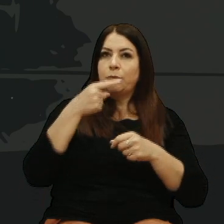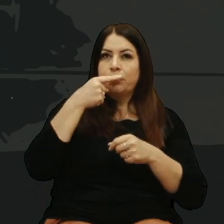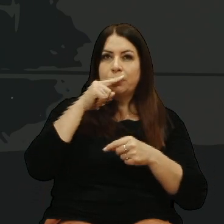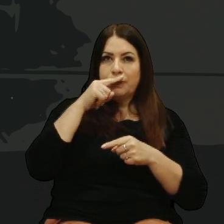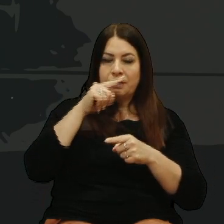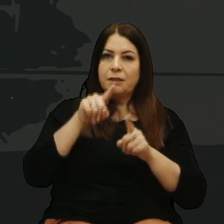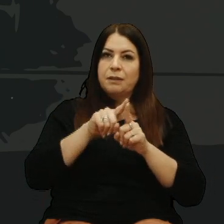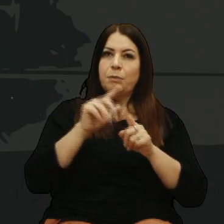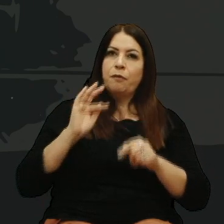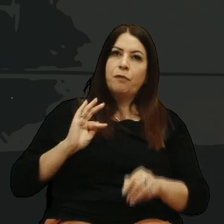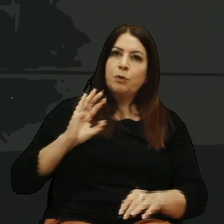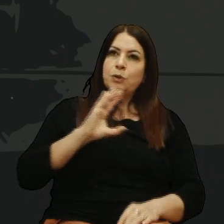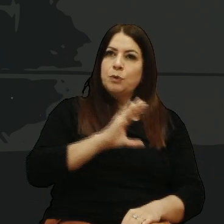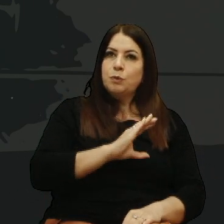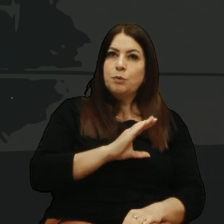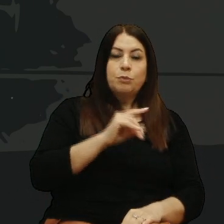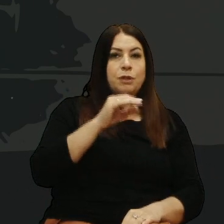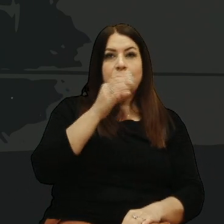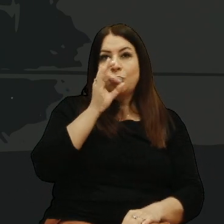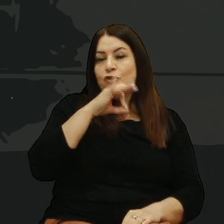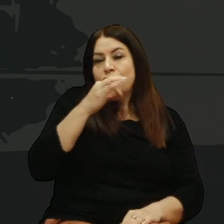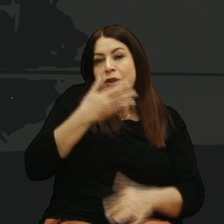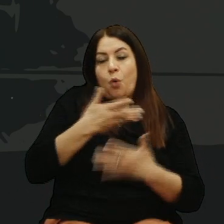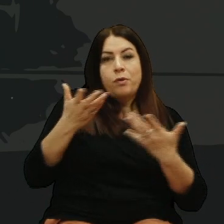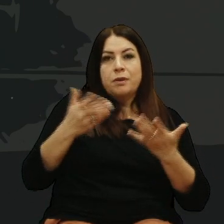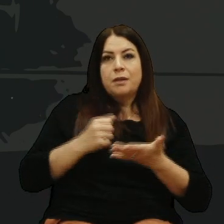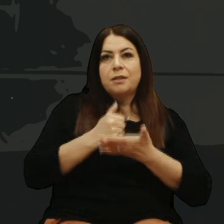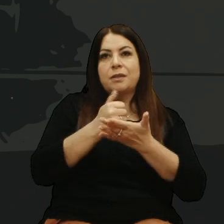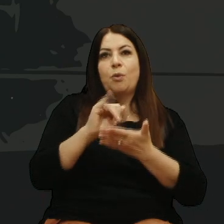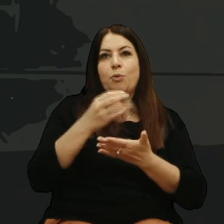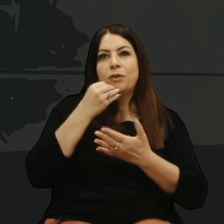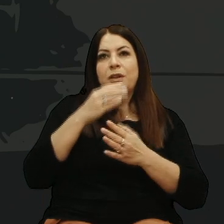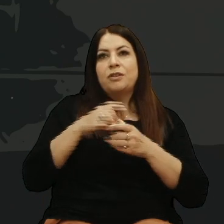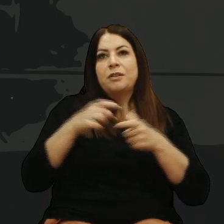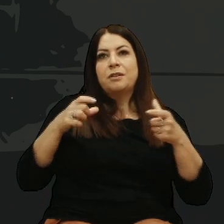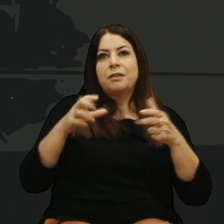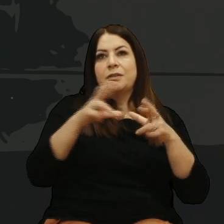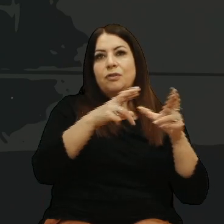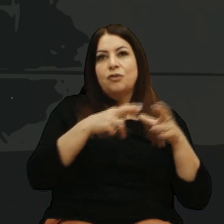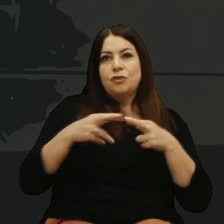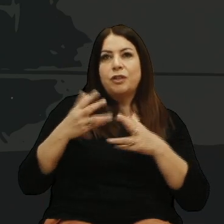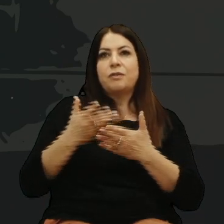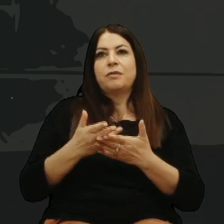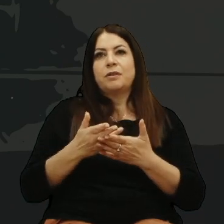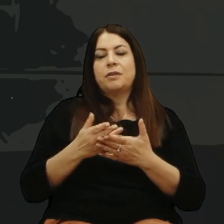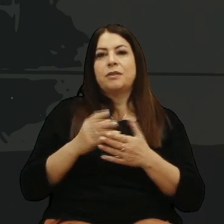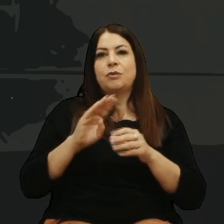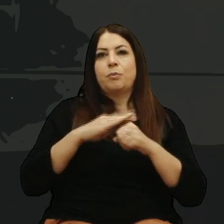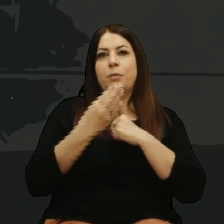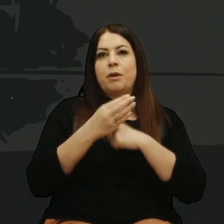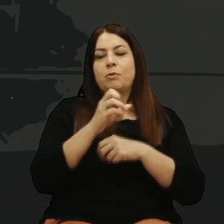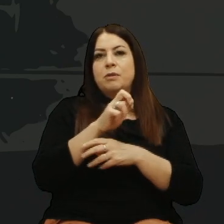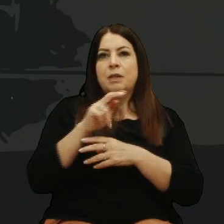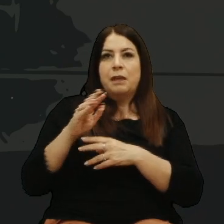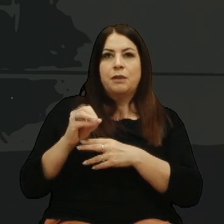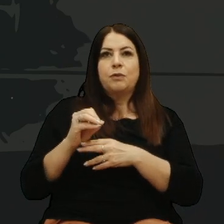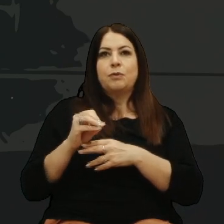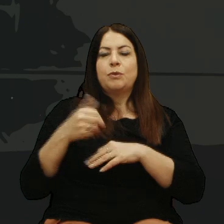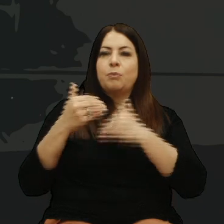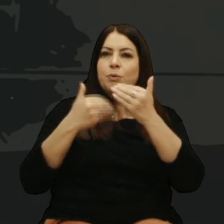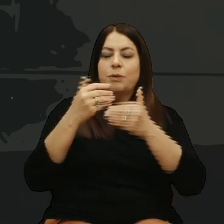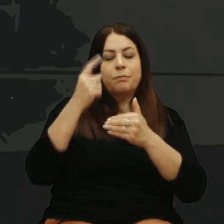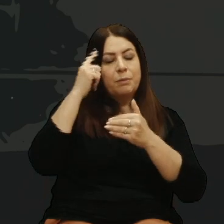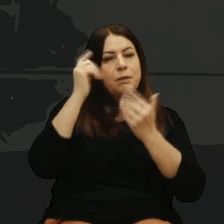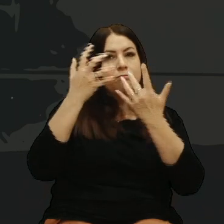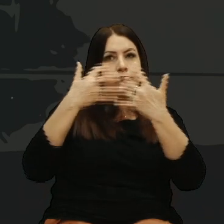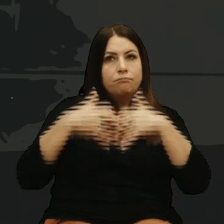Paula, Flores da Cunha, porque Caxias não consegue mais dar essa oportunidade de crescimento na região ali do Serrano. Então, são um processo de reflexão